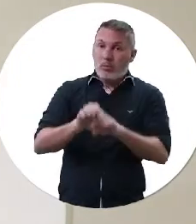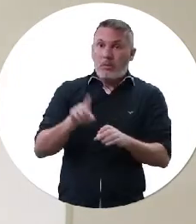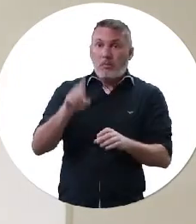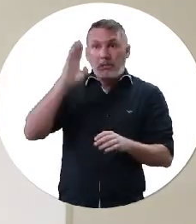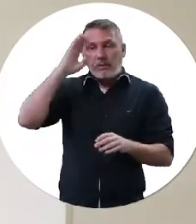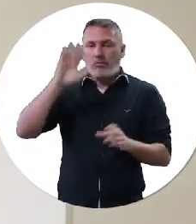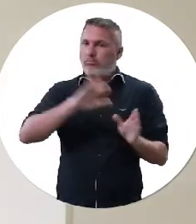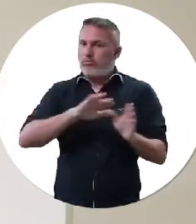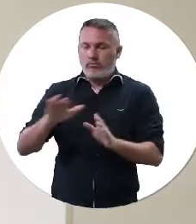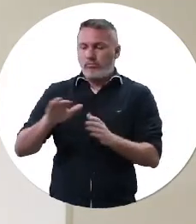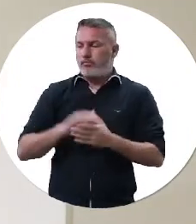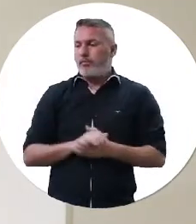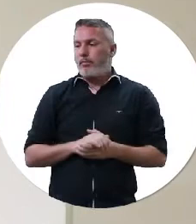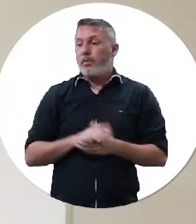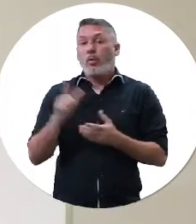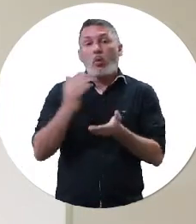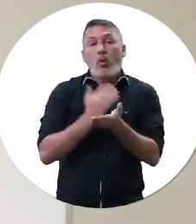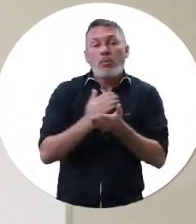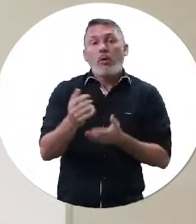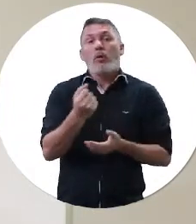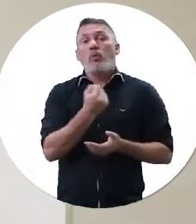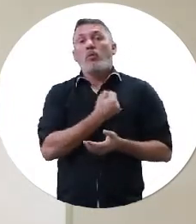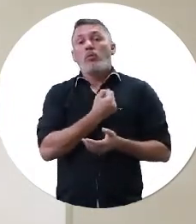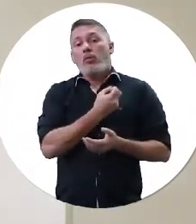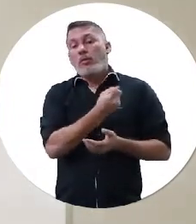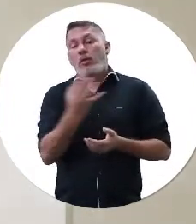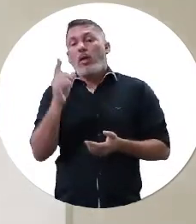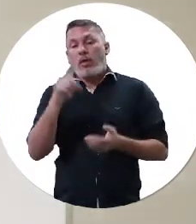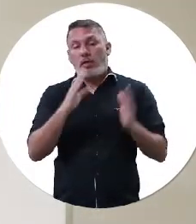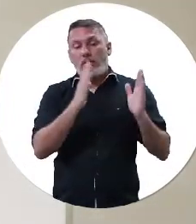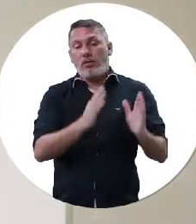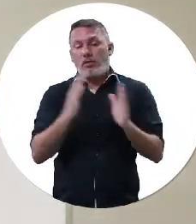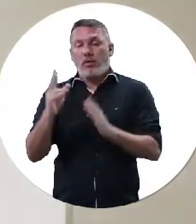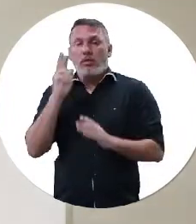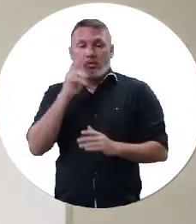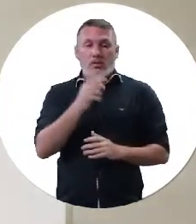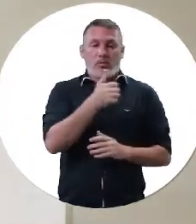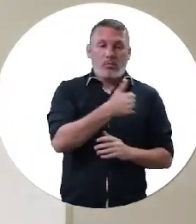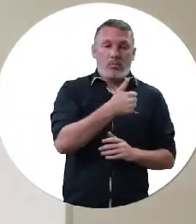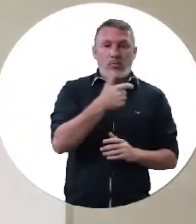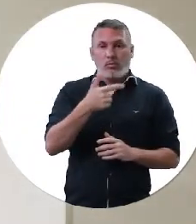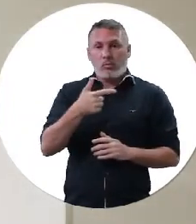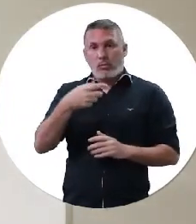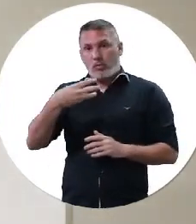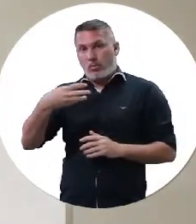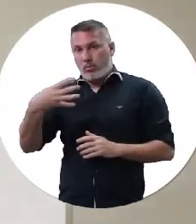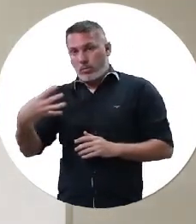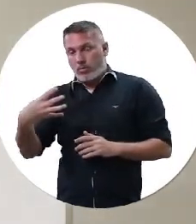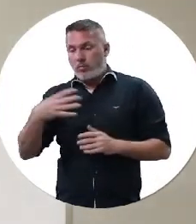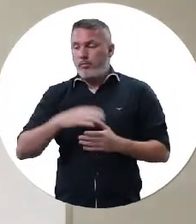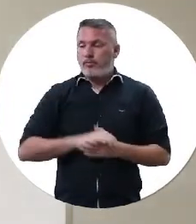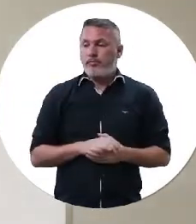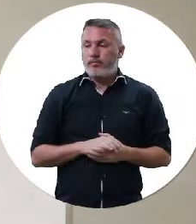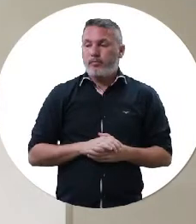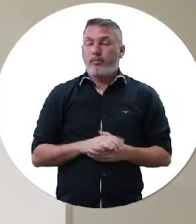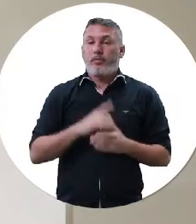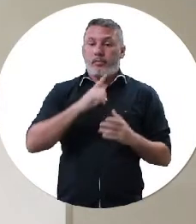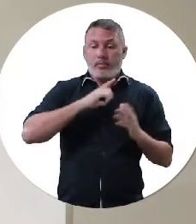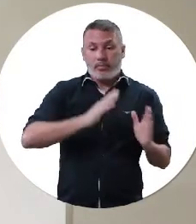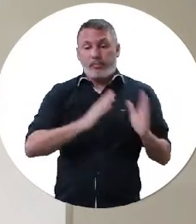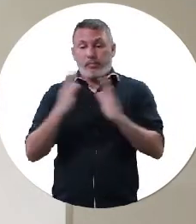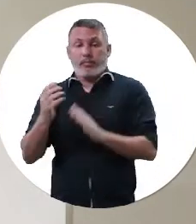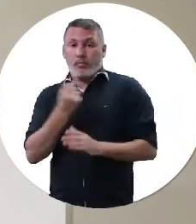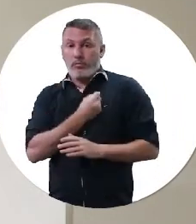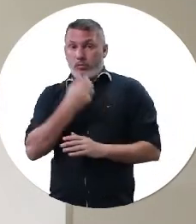1, 2, 3 e 4. No carbono 3 eu tenho esse